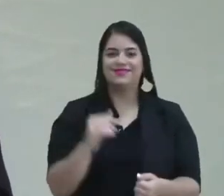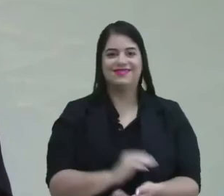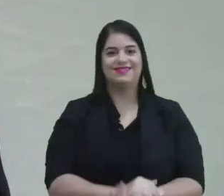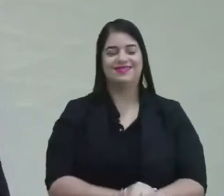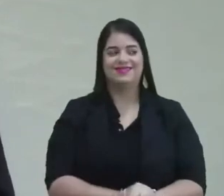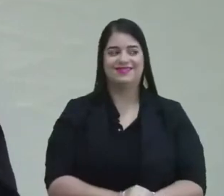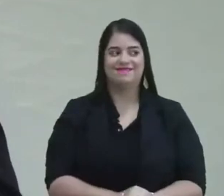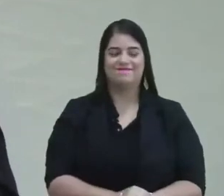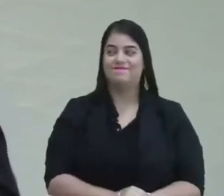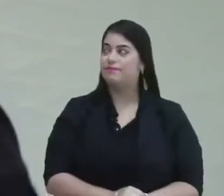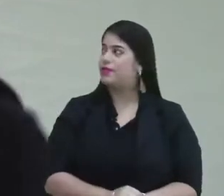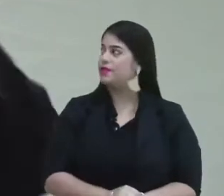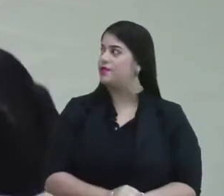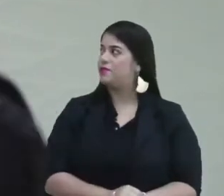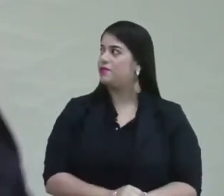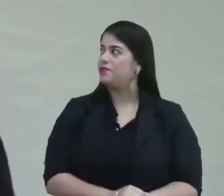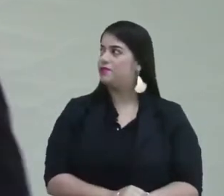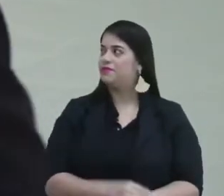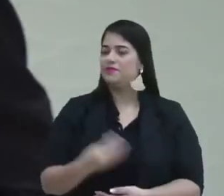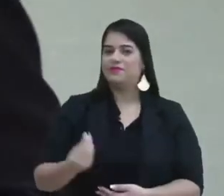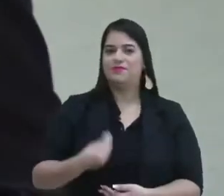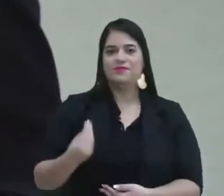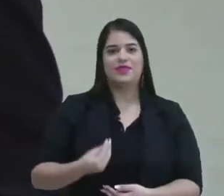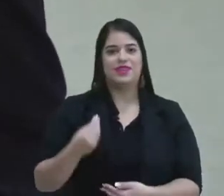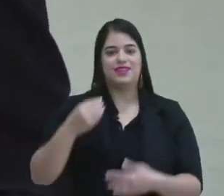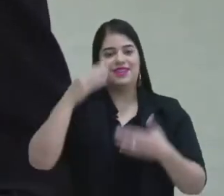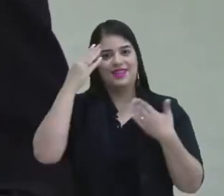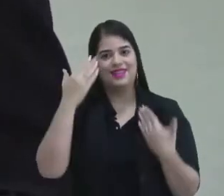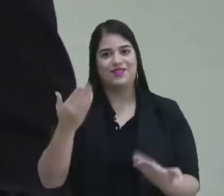e que você consiga muito mais na sua vida. Obrigado, presidente.